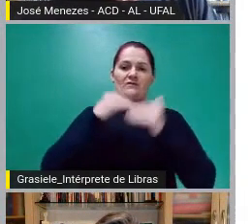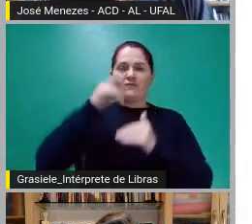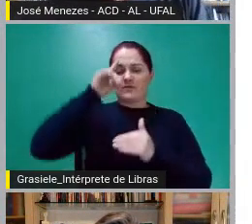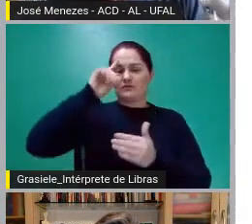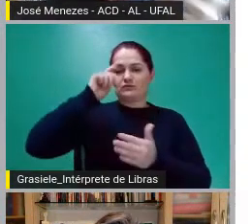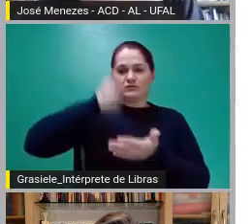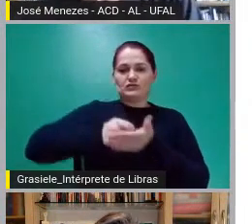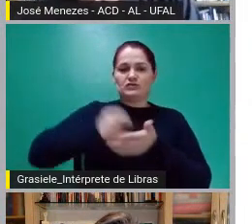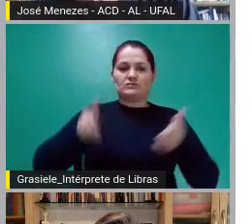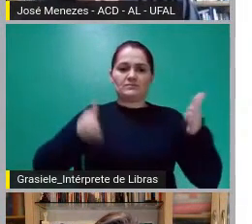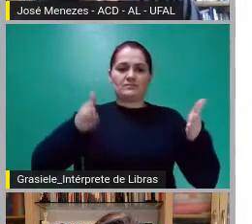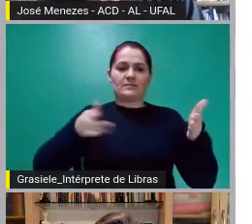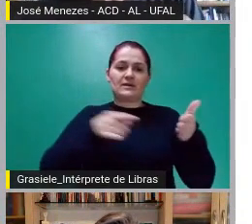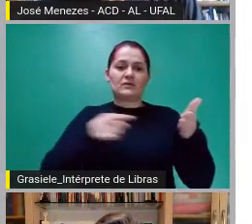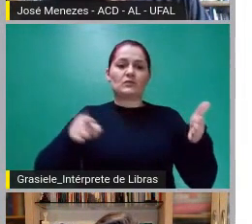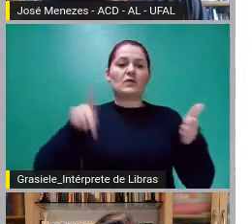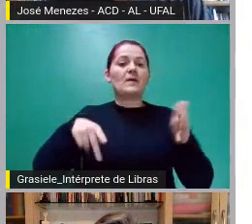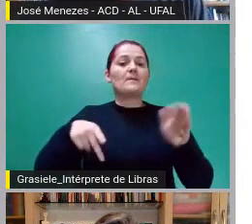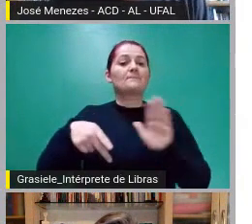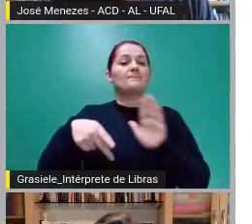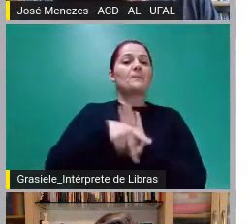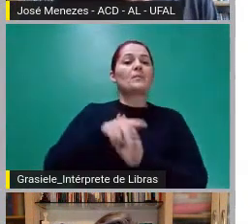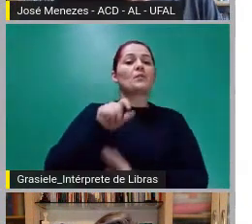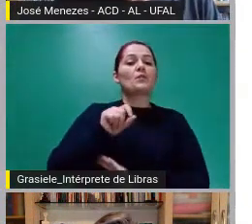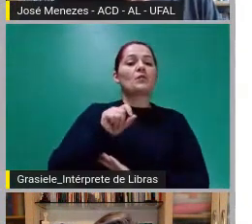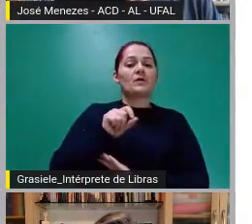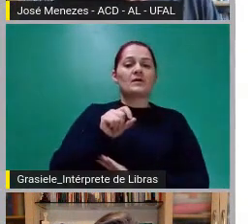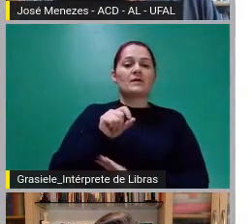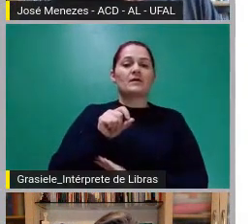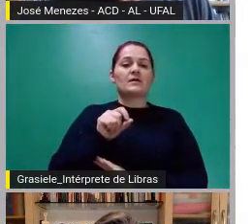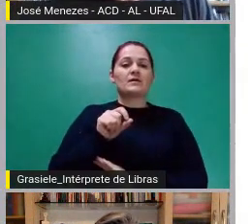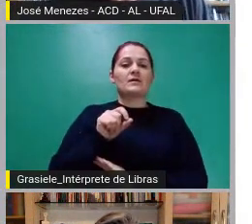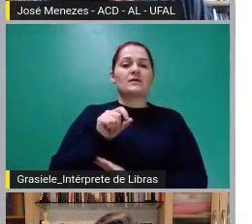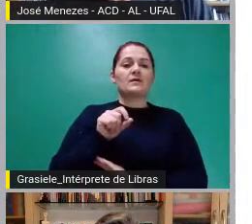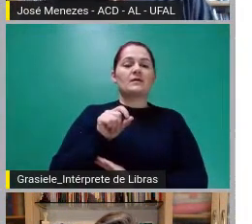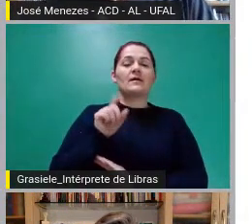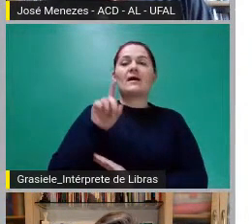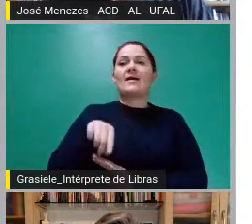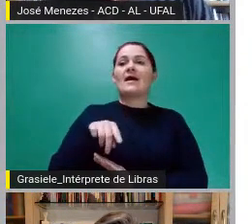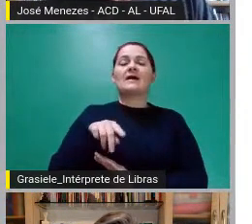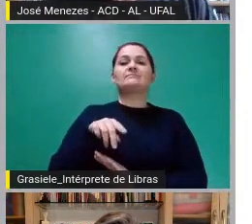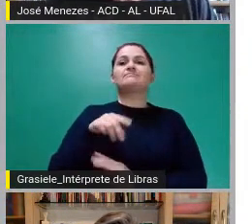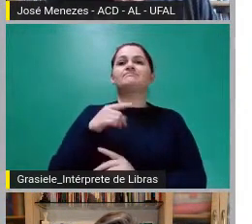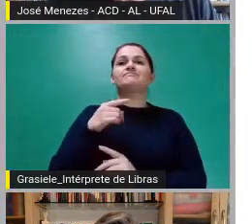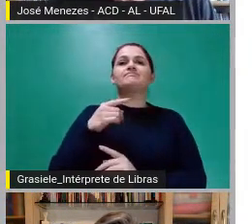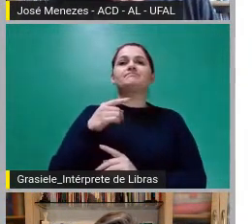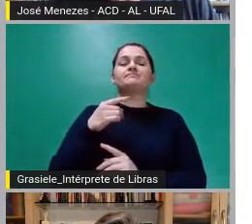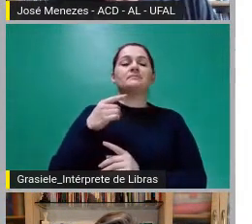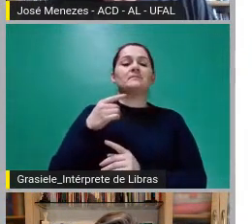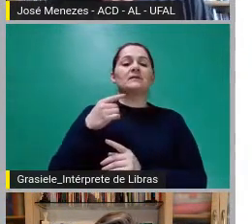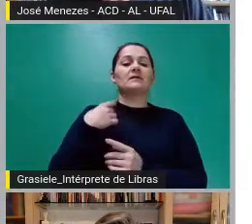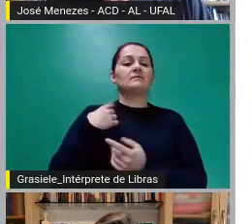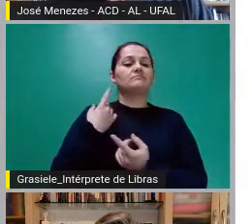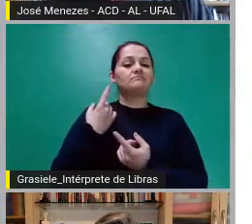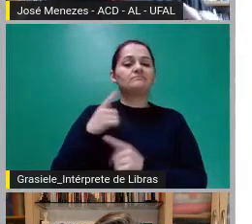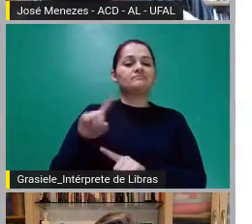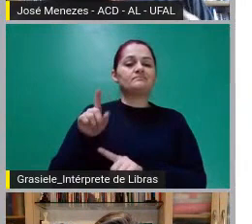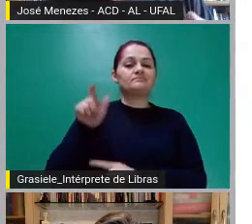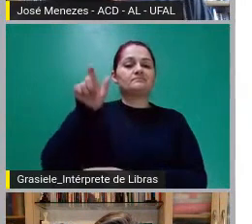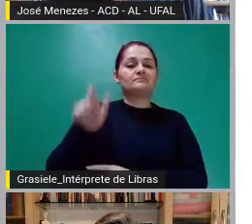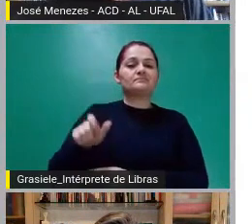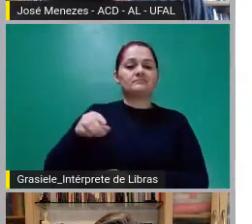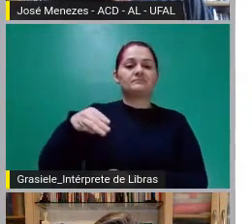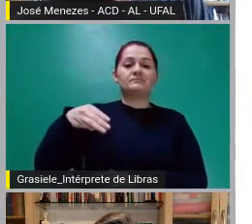dependente e associado que contrapunha a posição de Marini, porque para Marini ele não via possibilidade